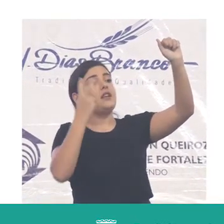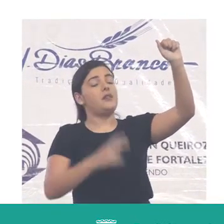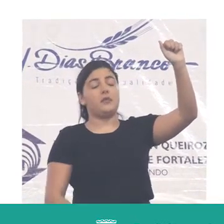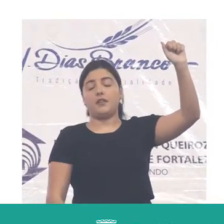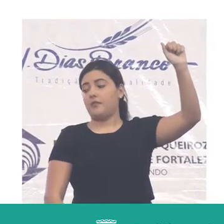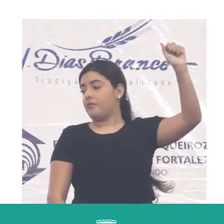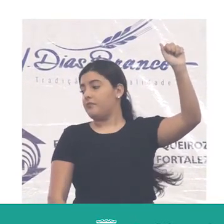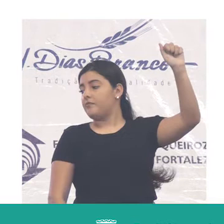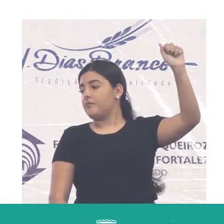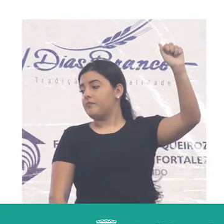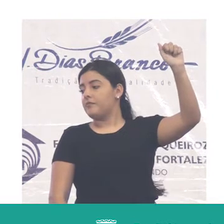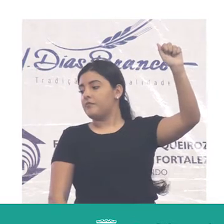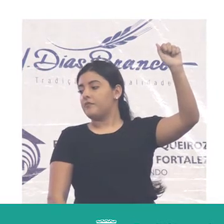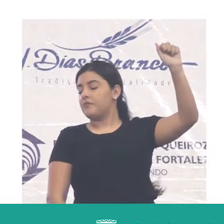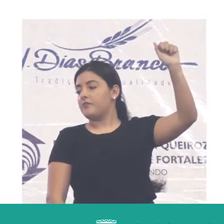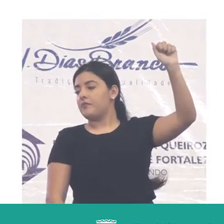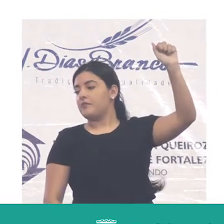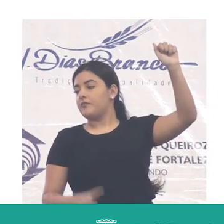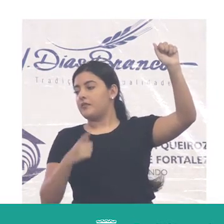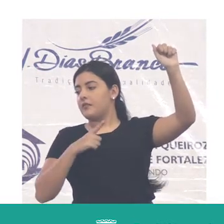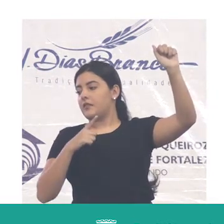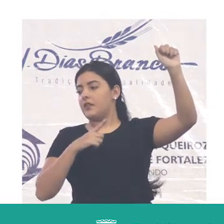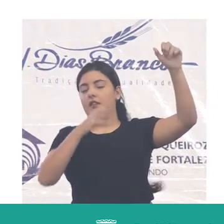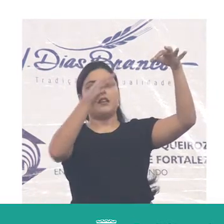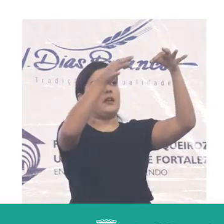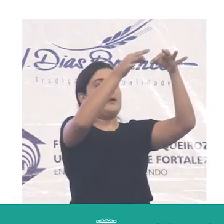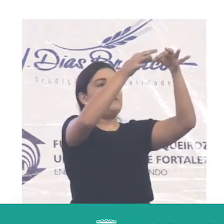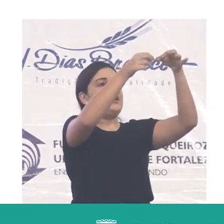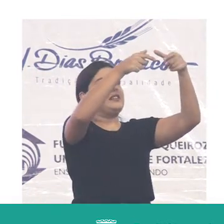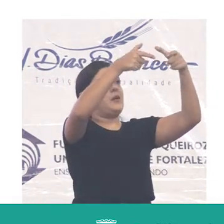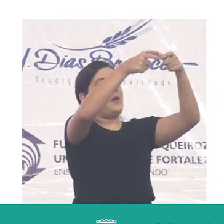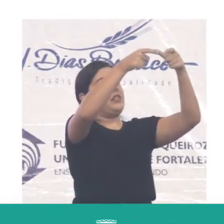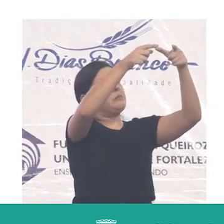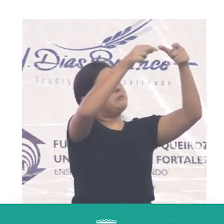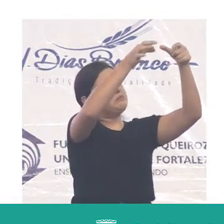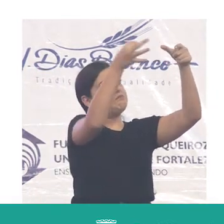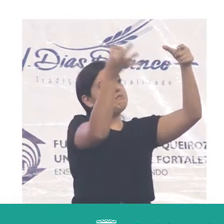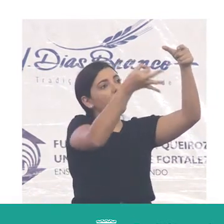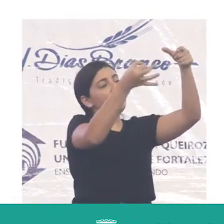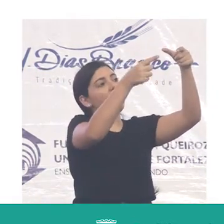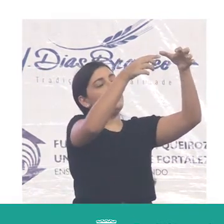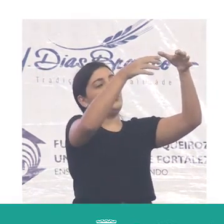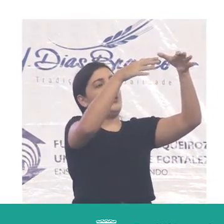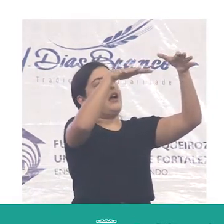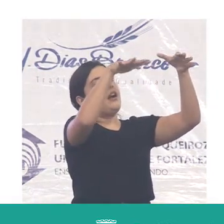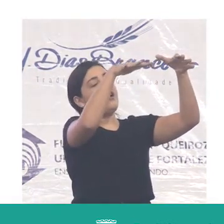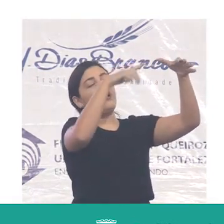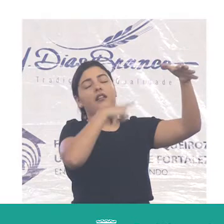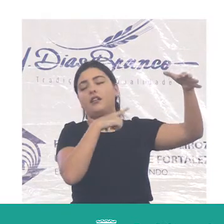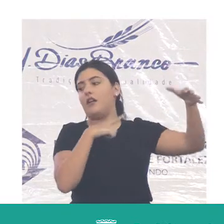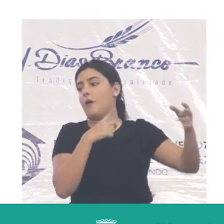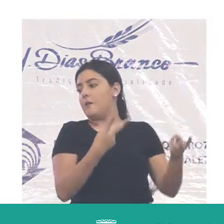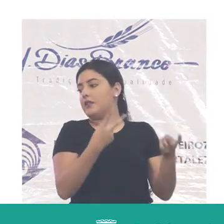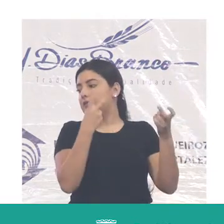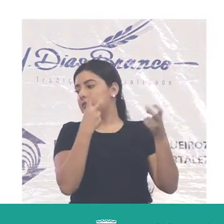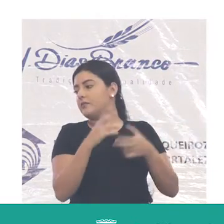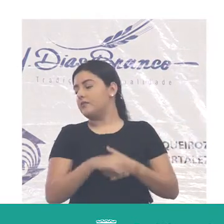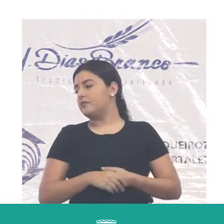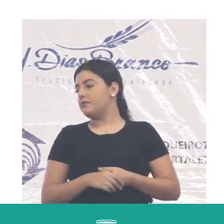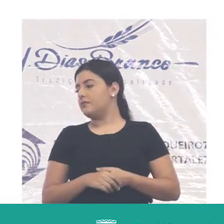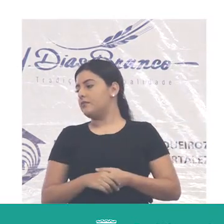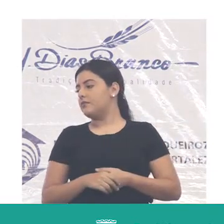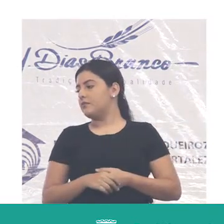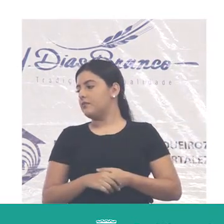estão vendo que o ponto A bate certinho no vértice do quadrado? Se você olhar para essa figura, ó, está aí